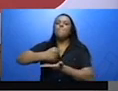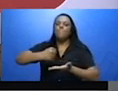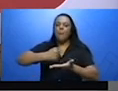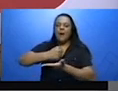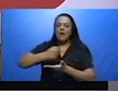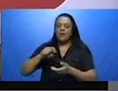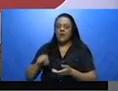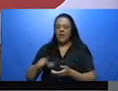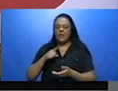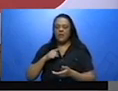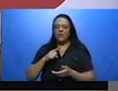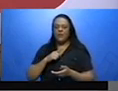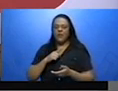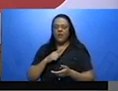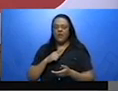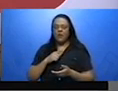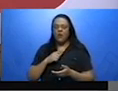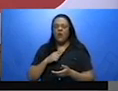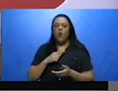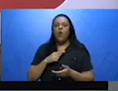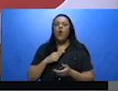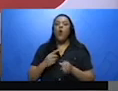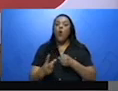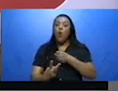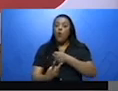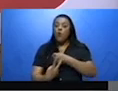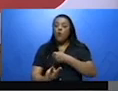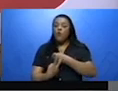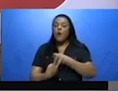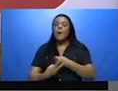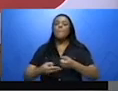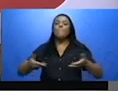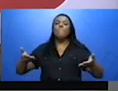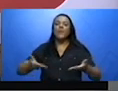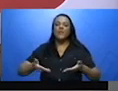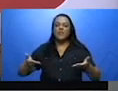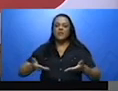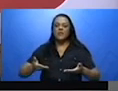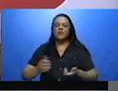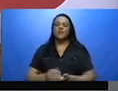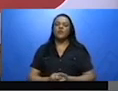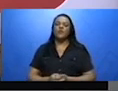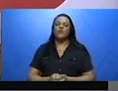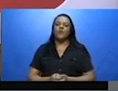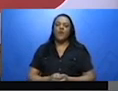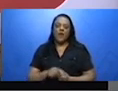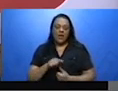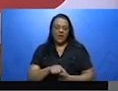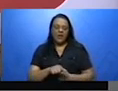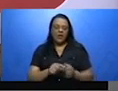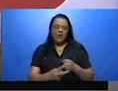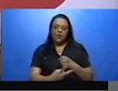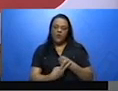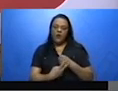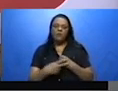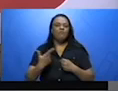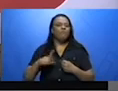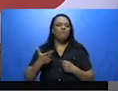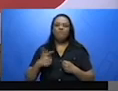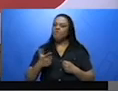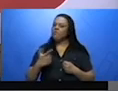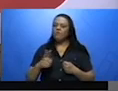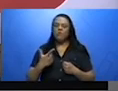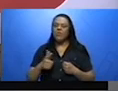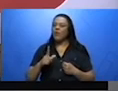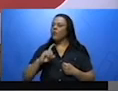apresenta o verbo no modo indicativo. Indicativo é aquele que não dá dúvida, é algo concreto.